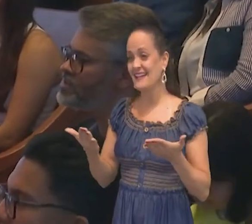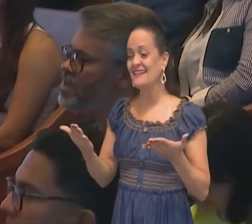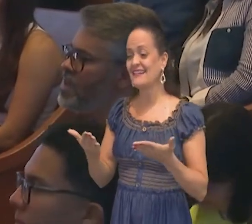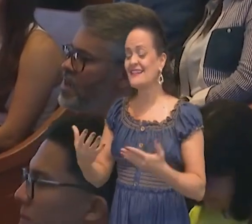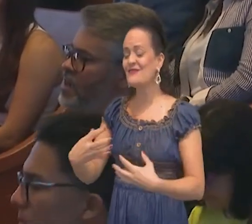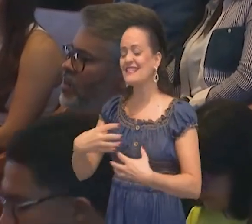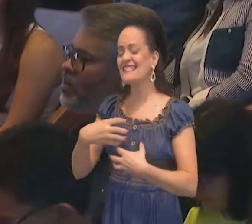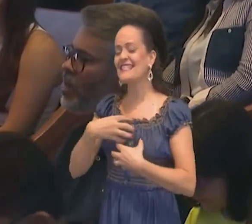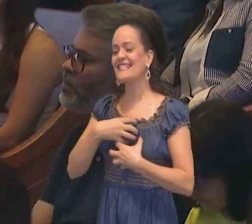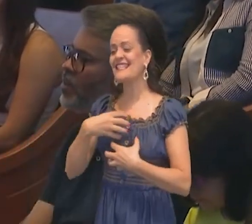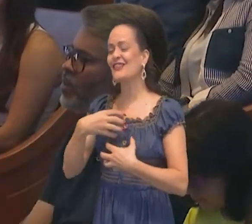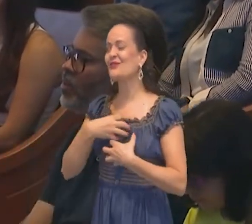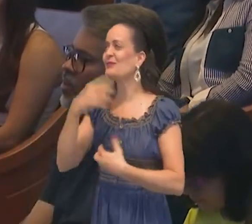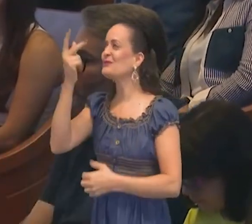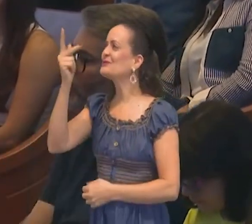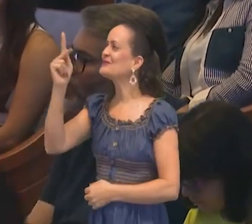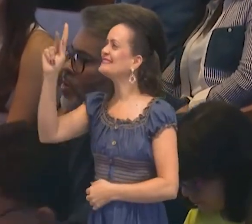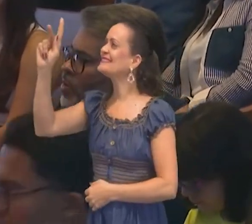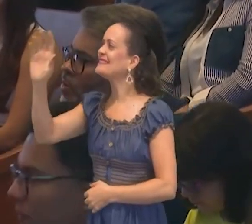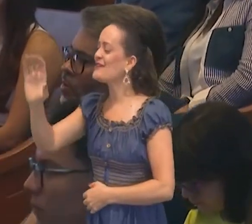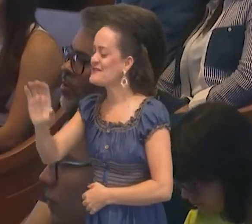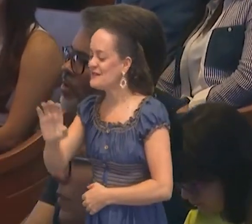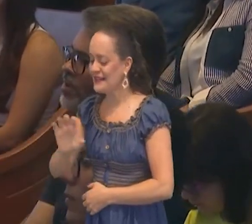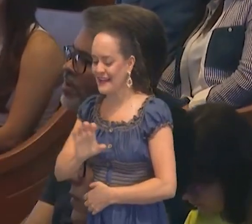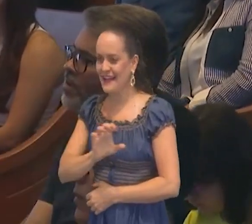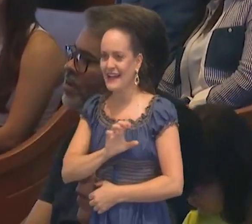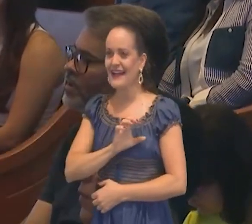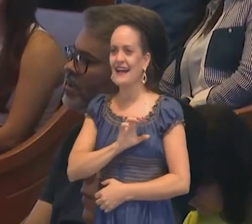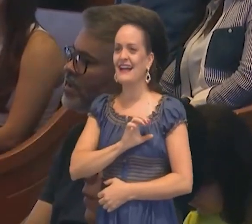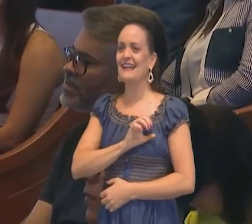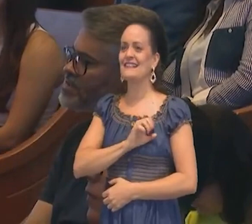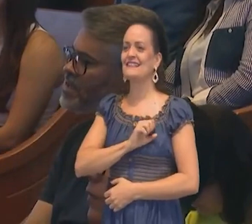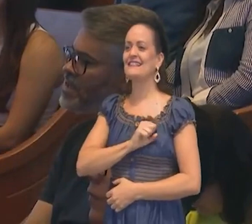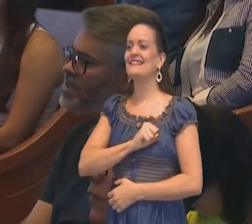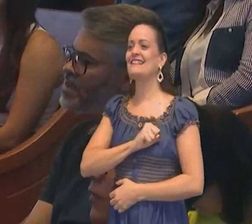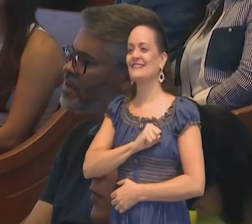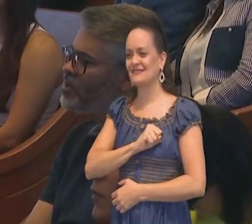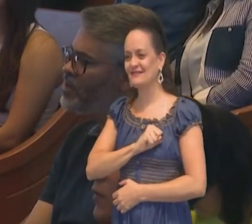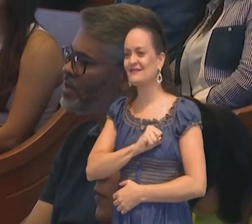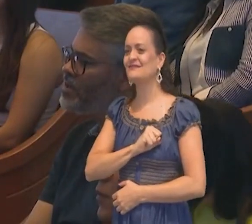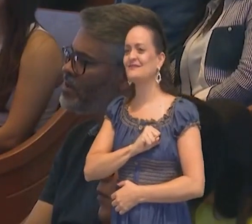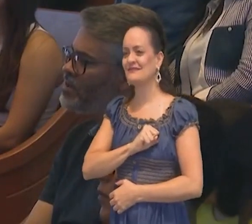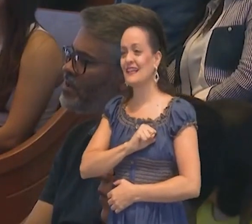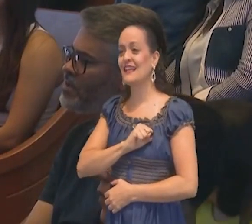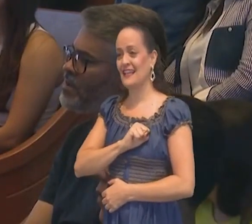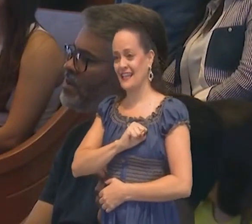sinto seu amor, que